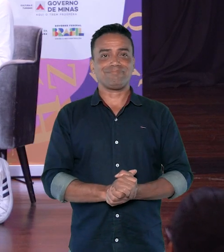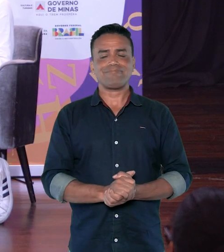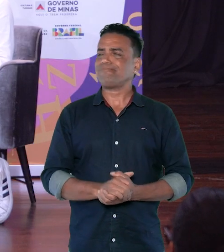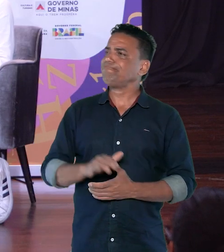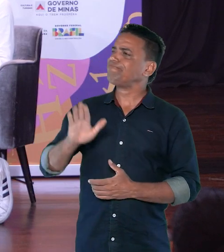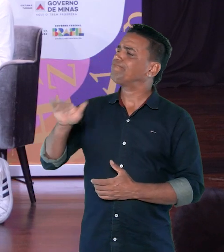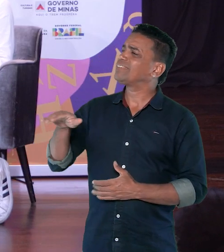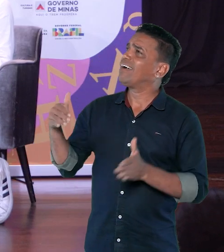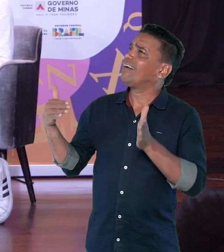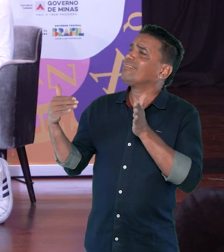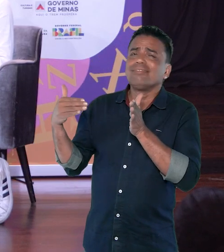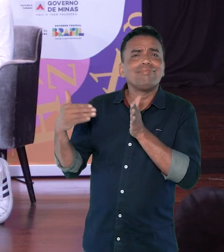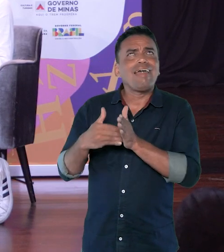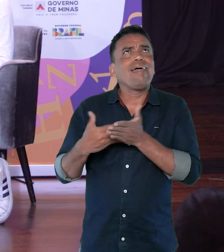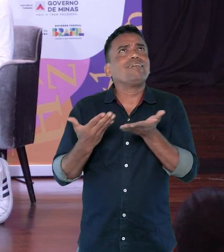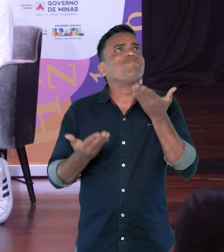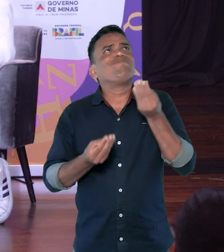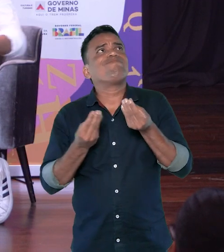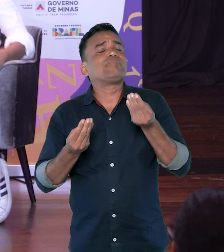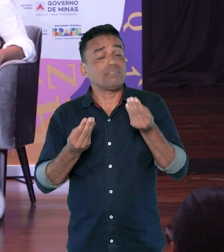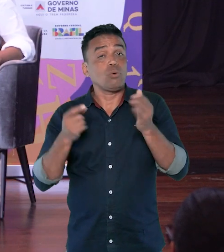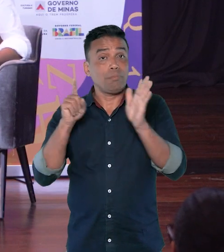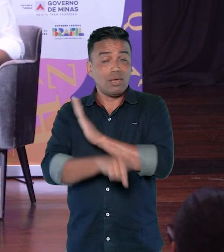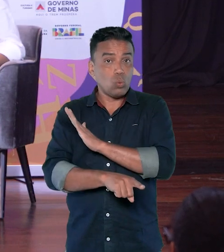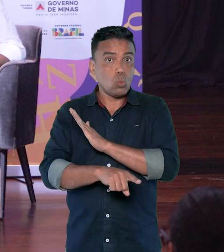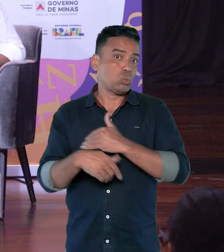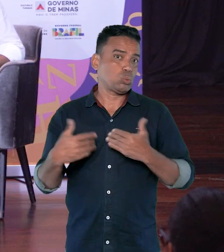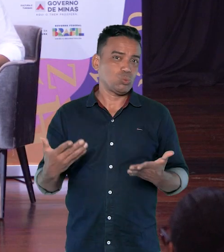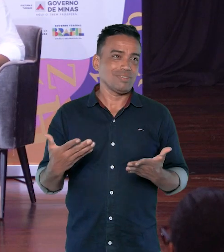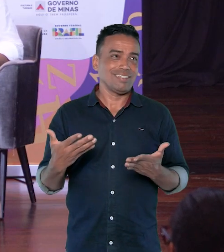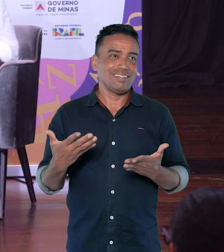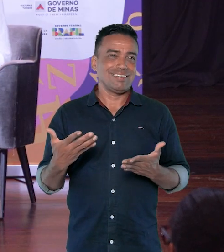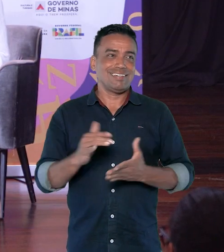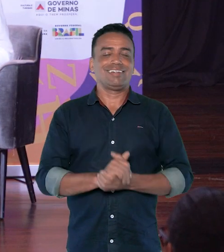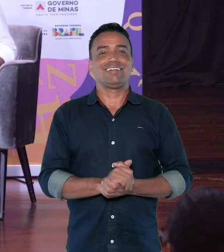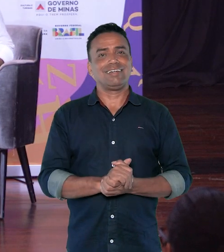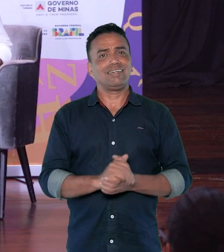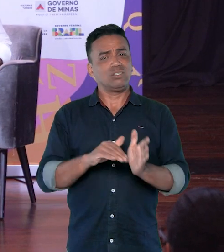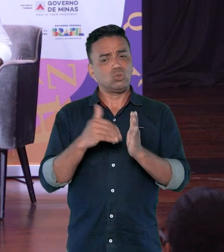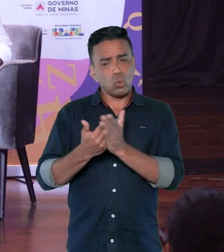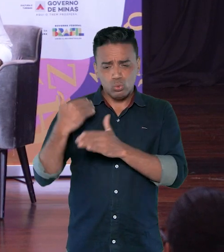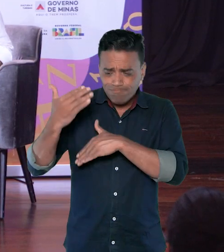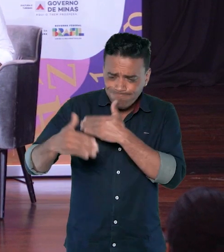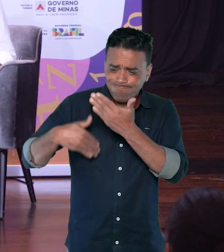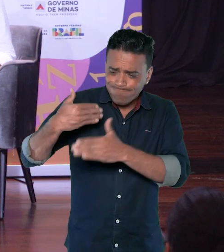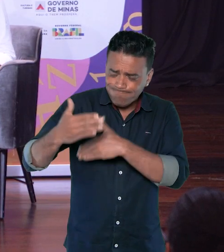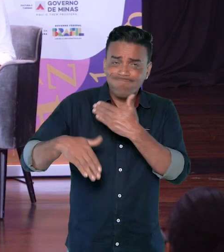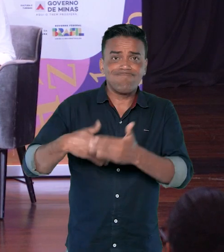José, até que ponto, quer dizer, a tua pergunta é extemporal, Alex, até assim. Todo esse processo